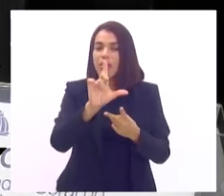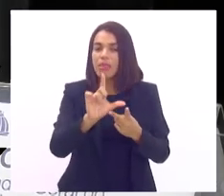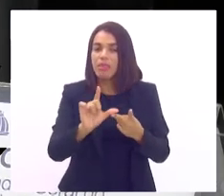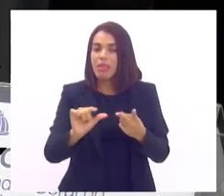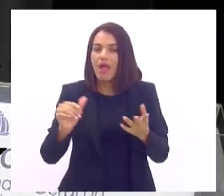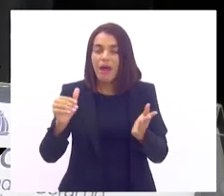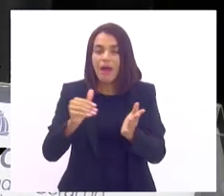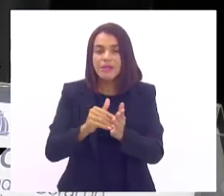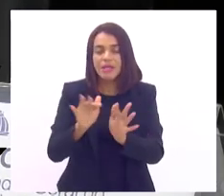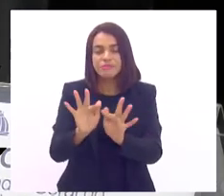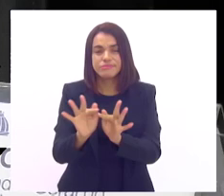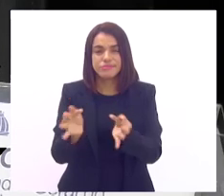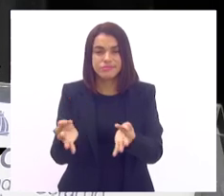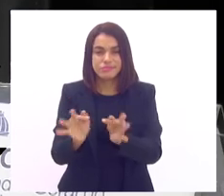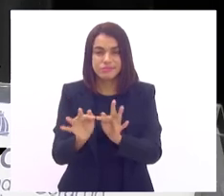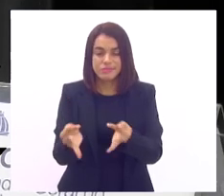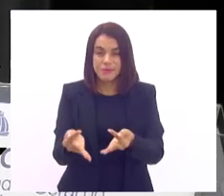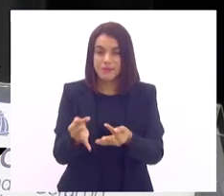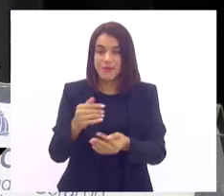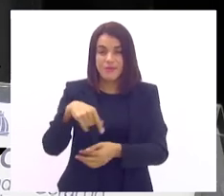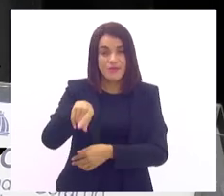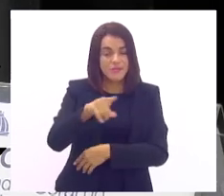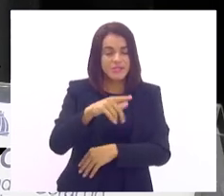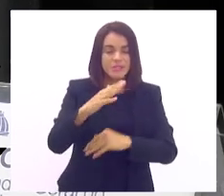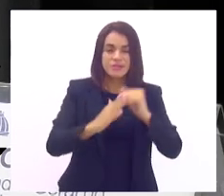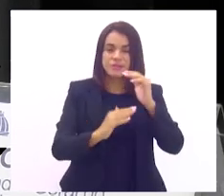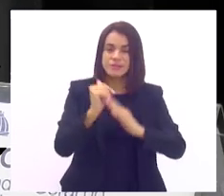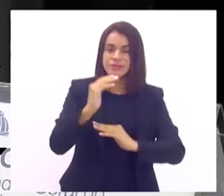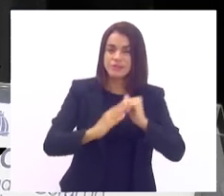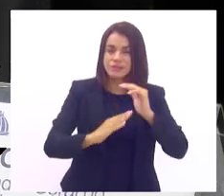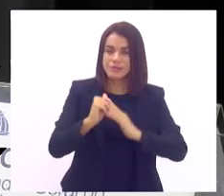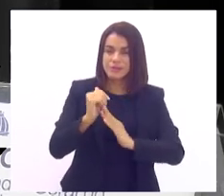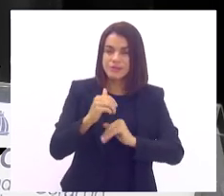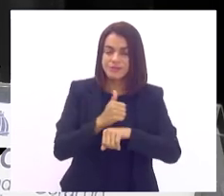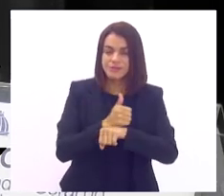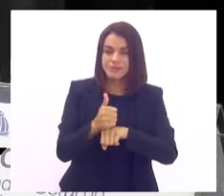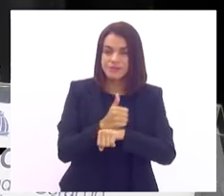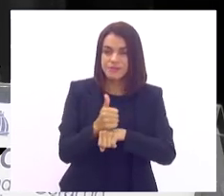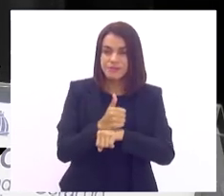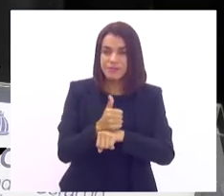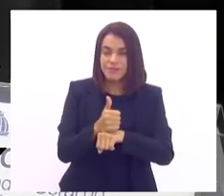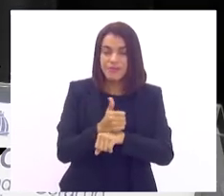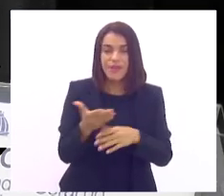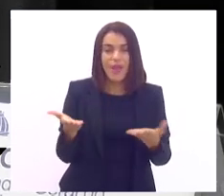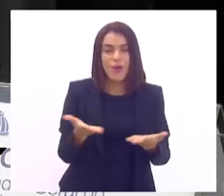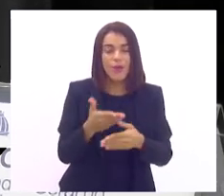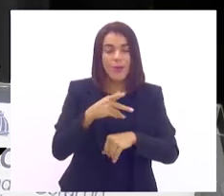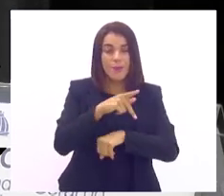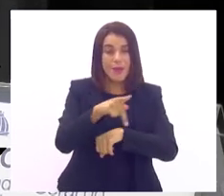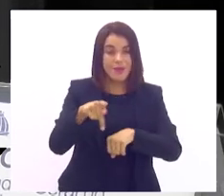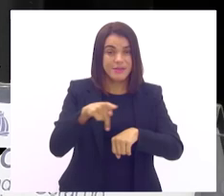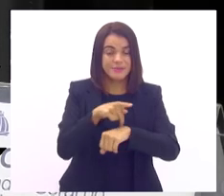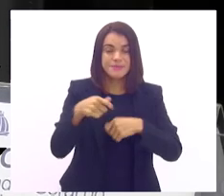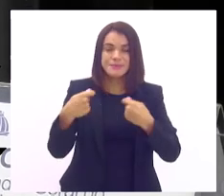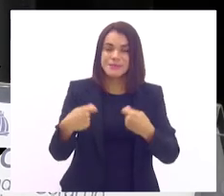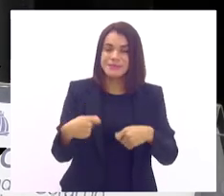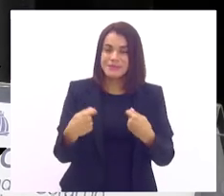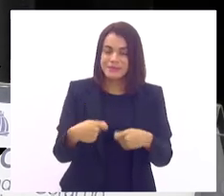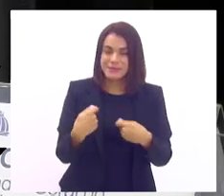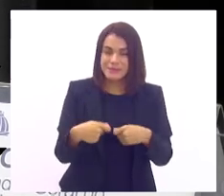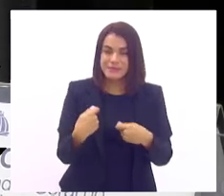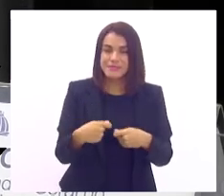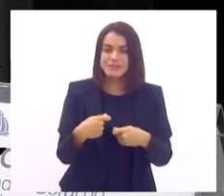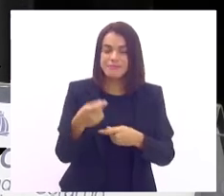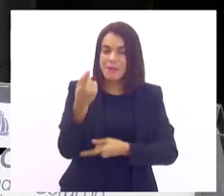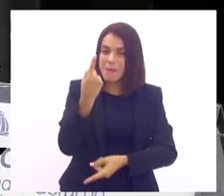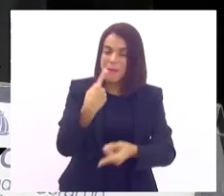simplificar. Mas vocês são os profissionais que esse país precisam para chegar num país no